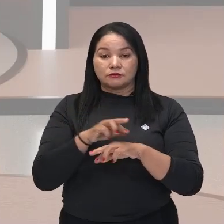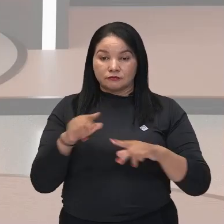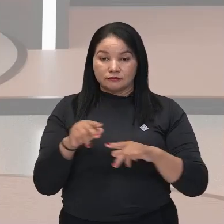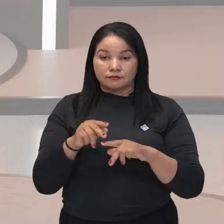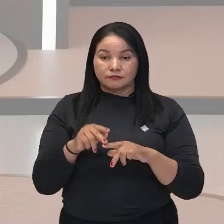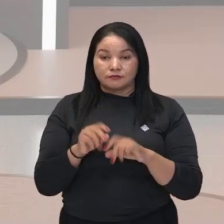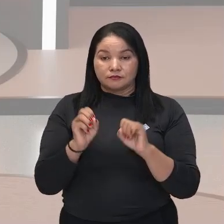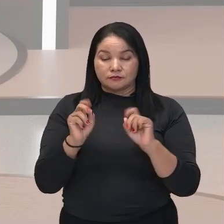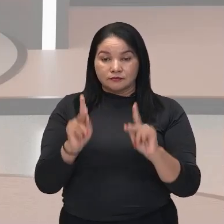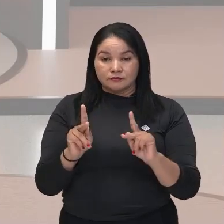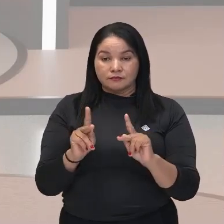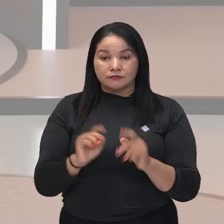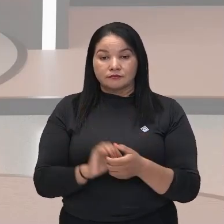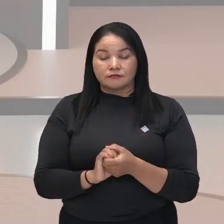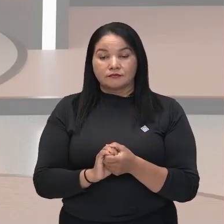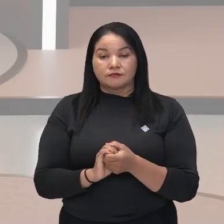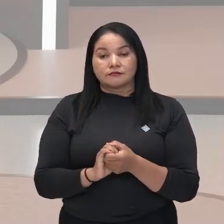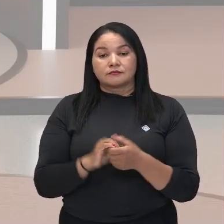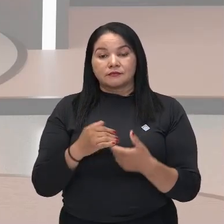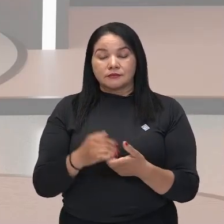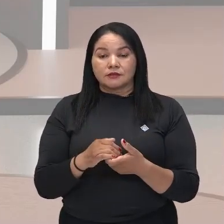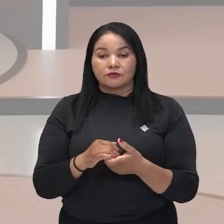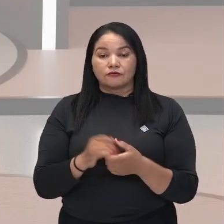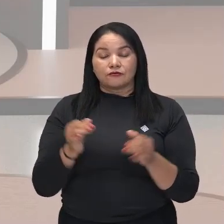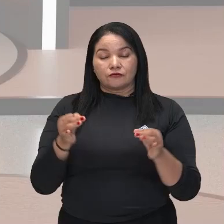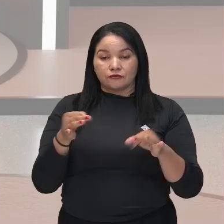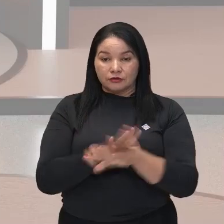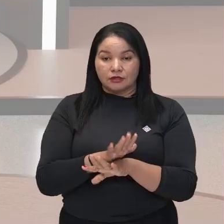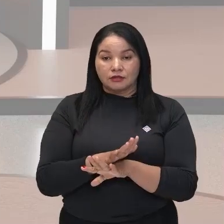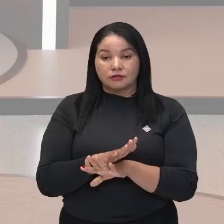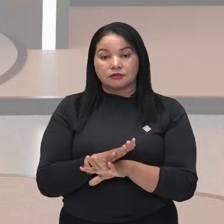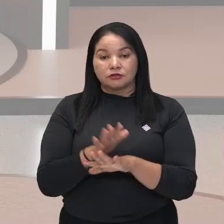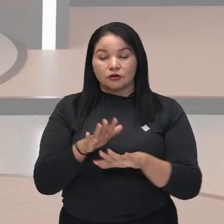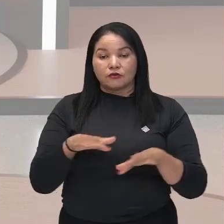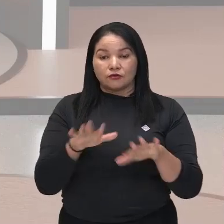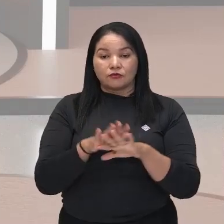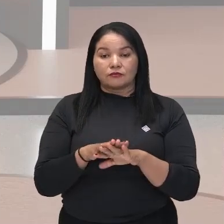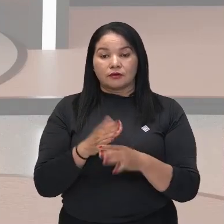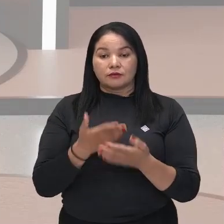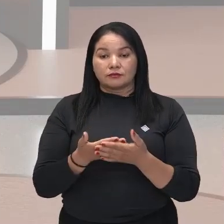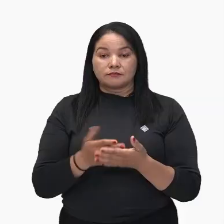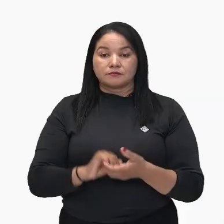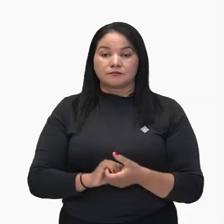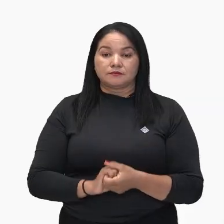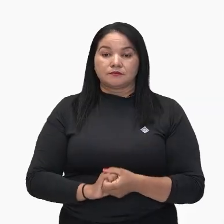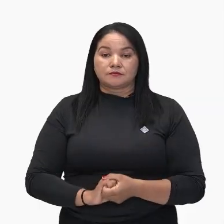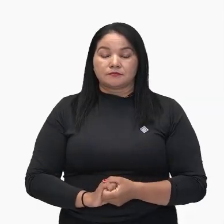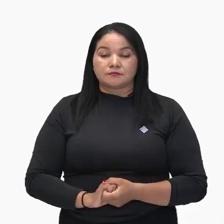certo, gente? E assim a gente finaliza esse momento da nossa aula.